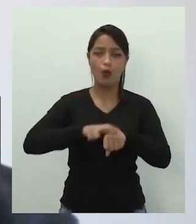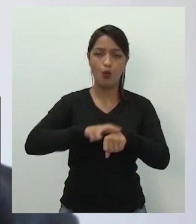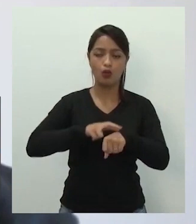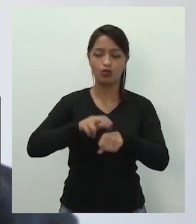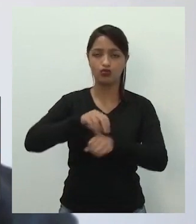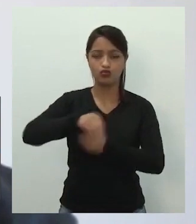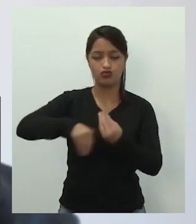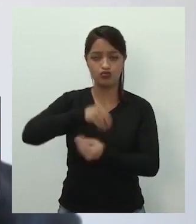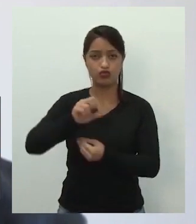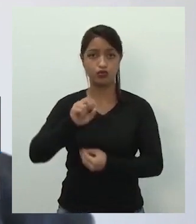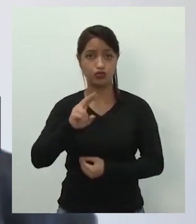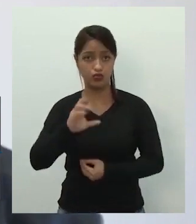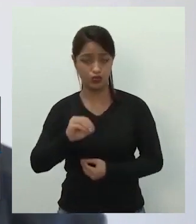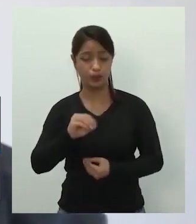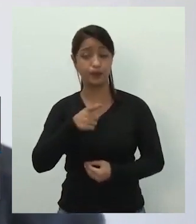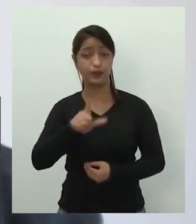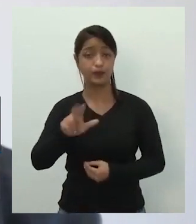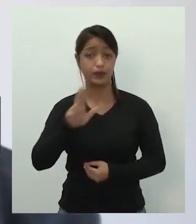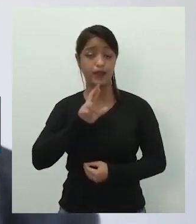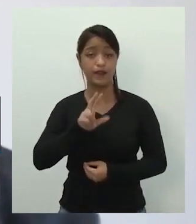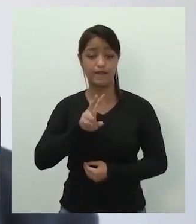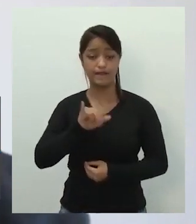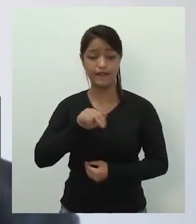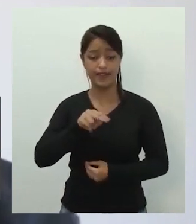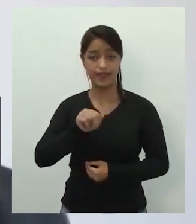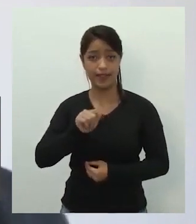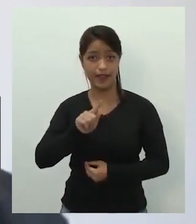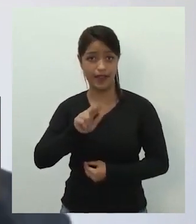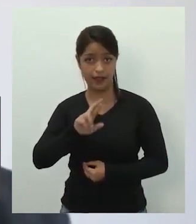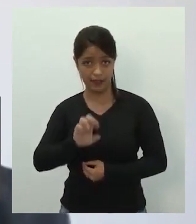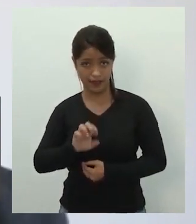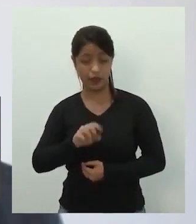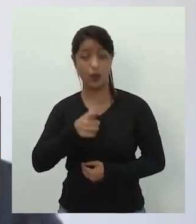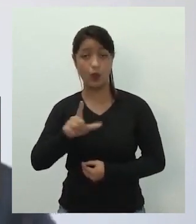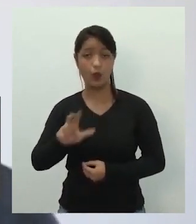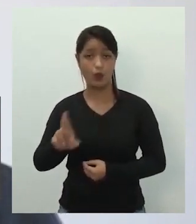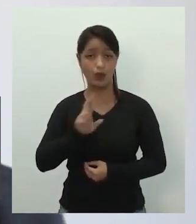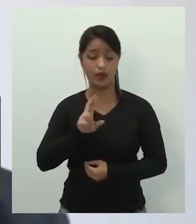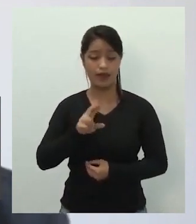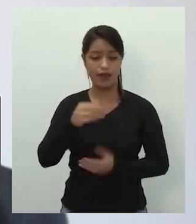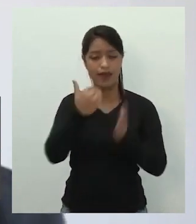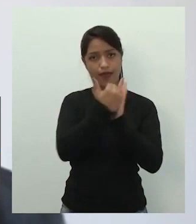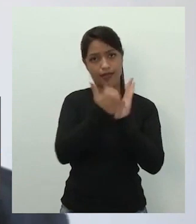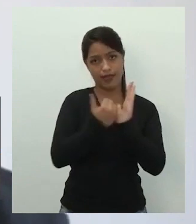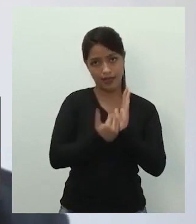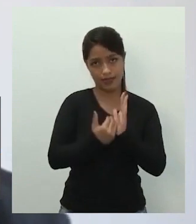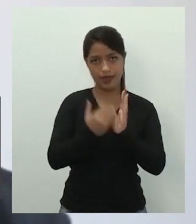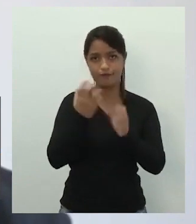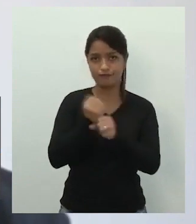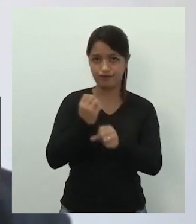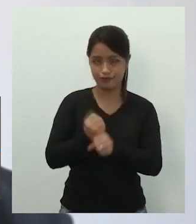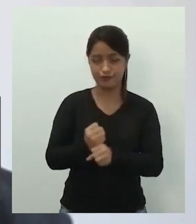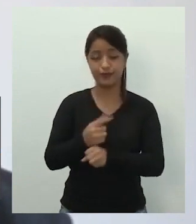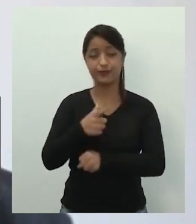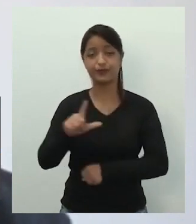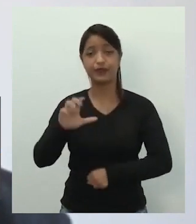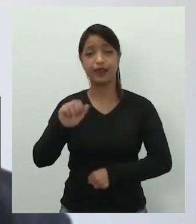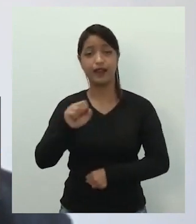bicarbonato. Professora Verônica, medidas de receitas. Professora Cássia, detergente. Professor